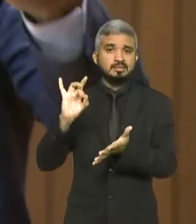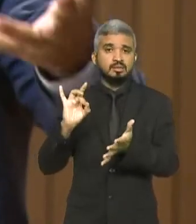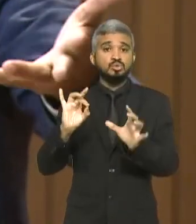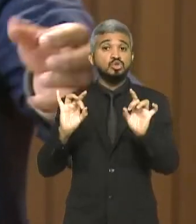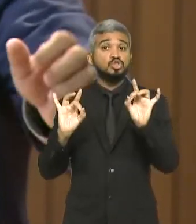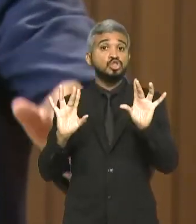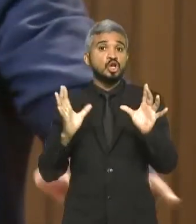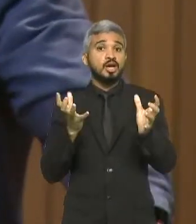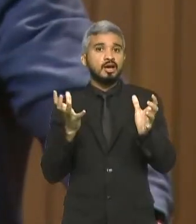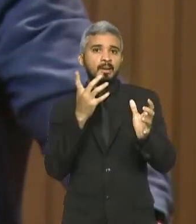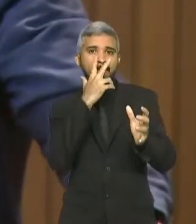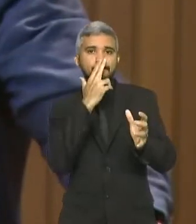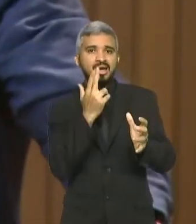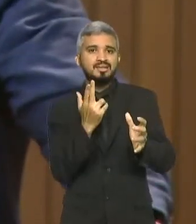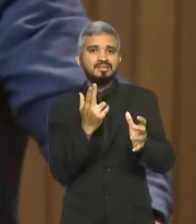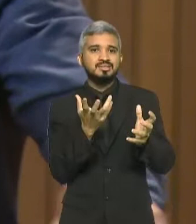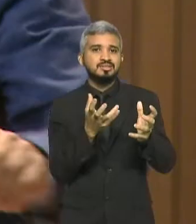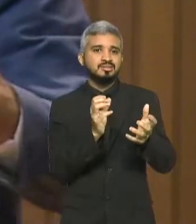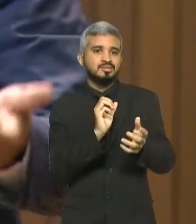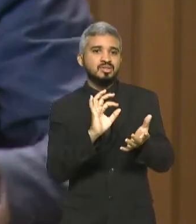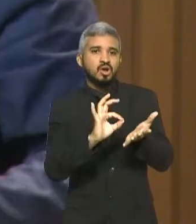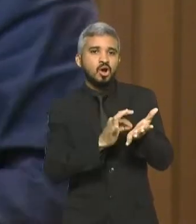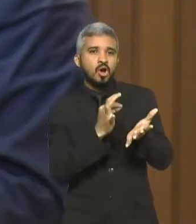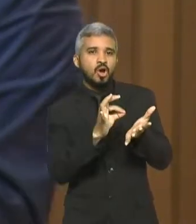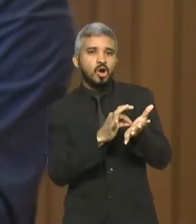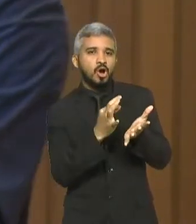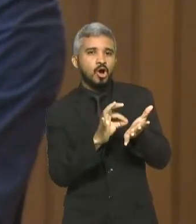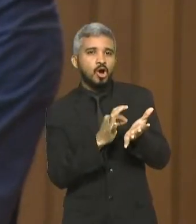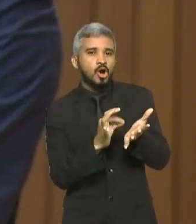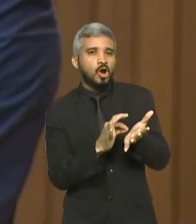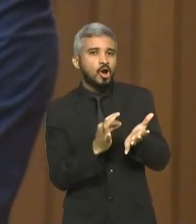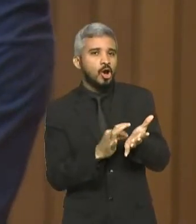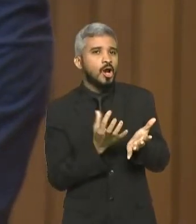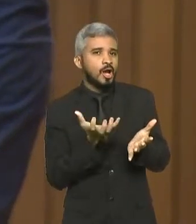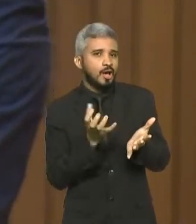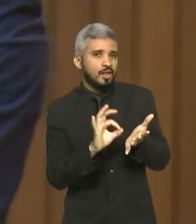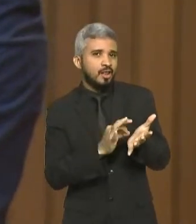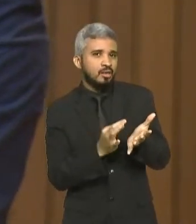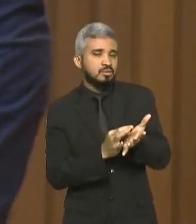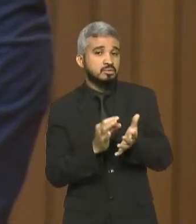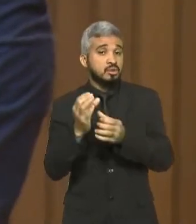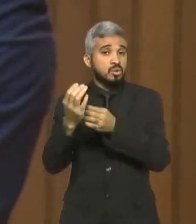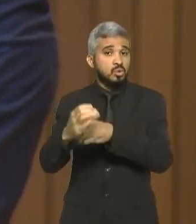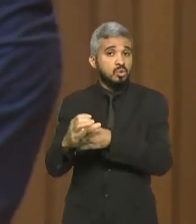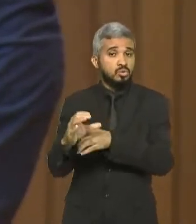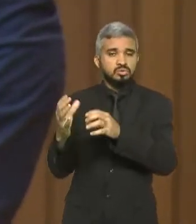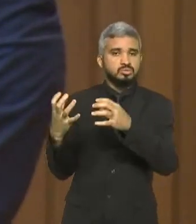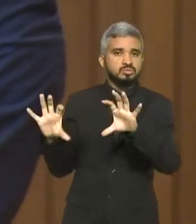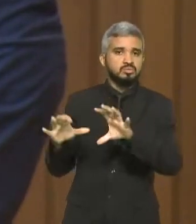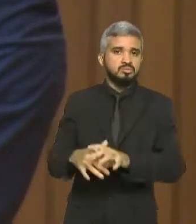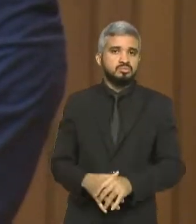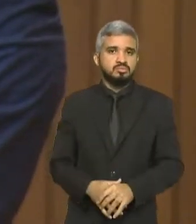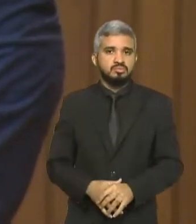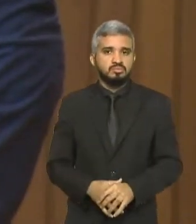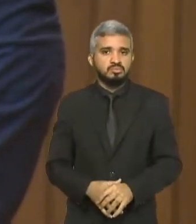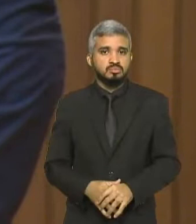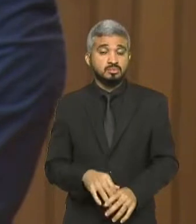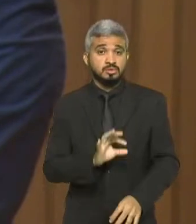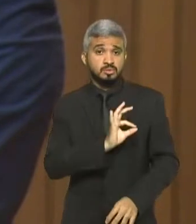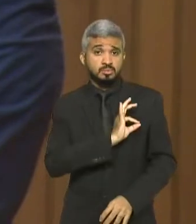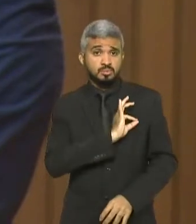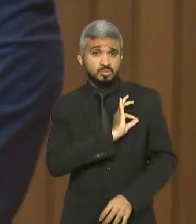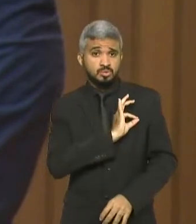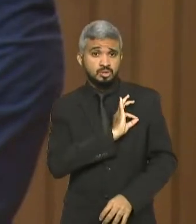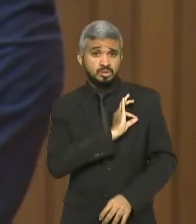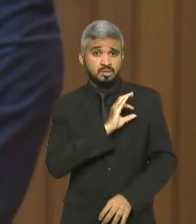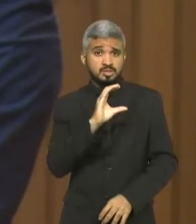dos terceirizados. E é isso que ele faz na administração pública. Só não faz na Polícia Militar, na Polícia Civil, porque há necessidade de